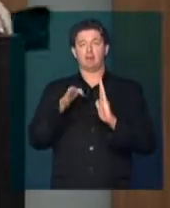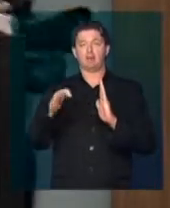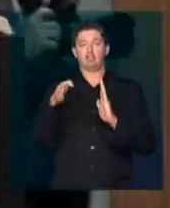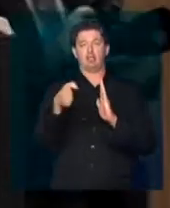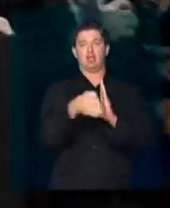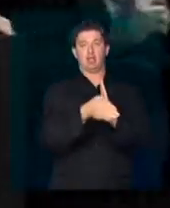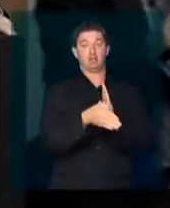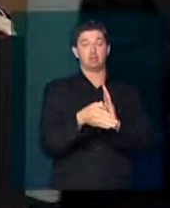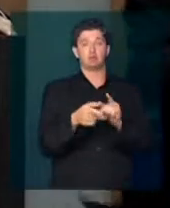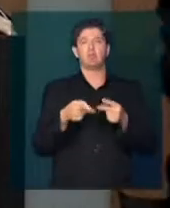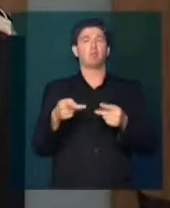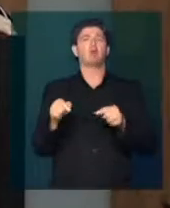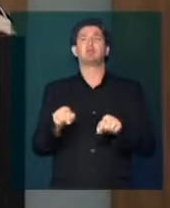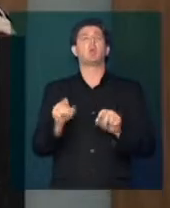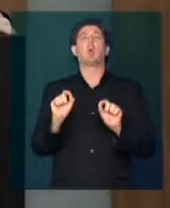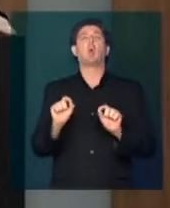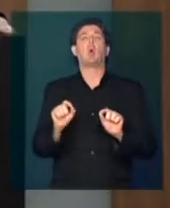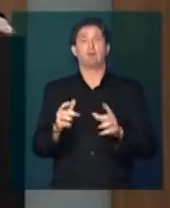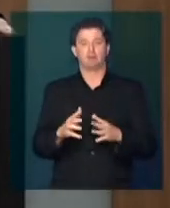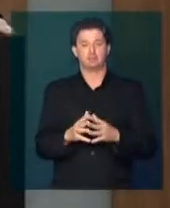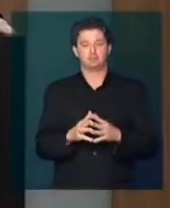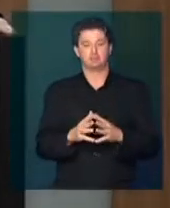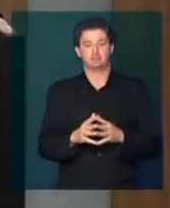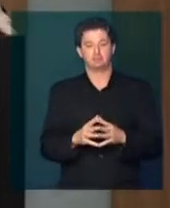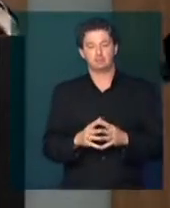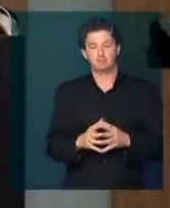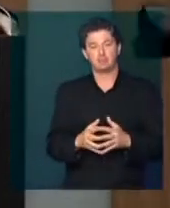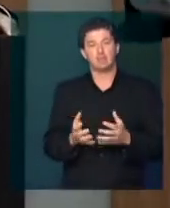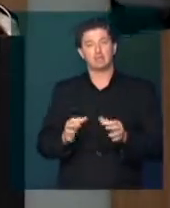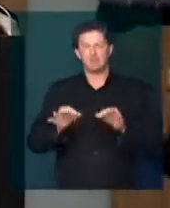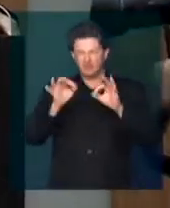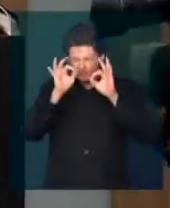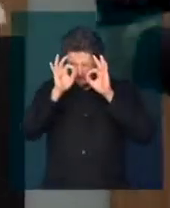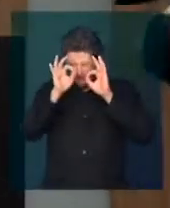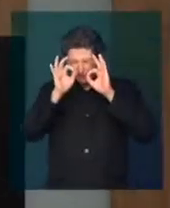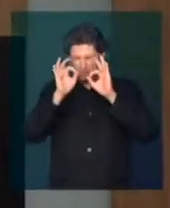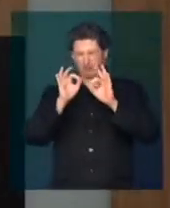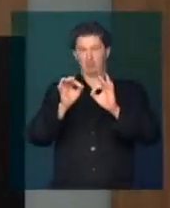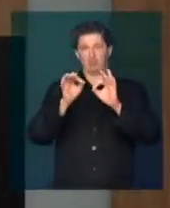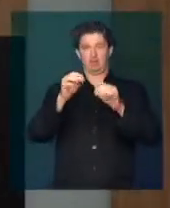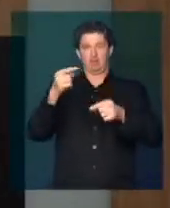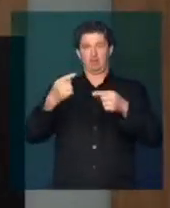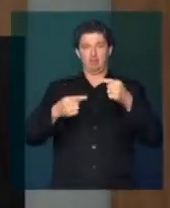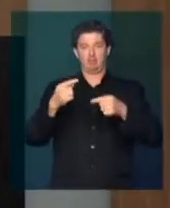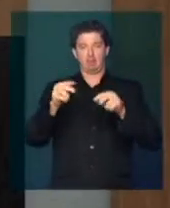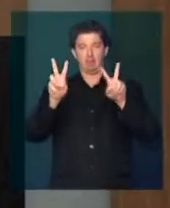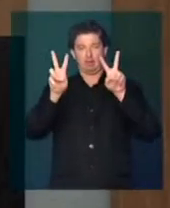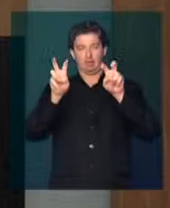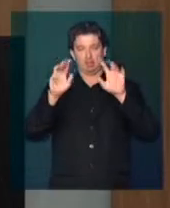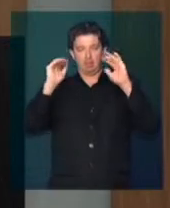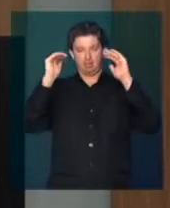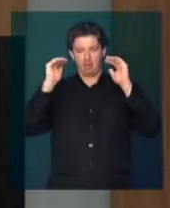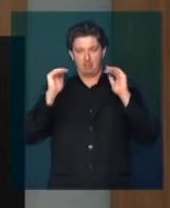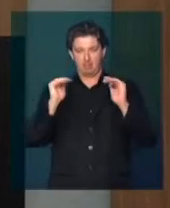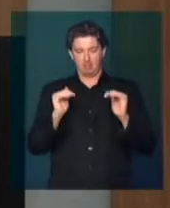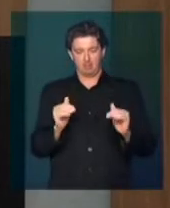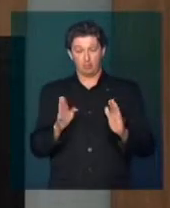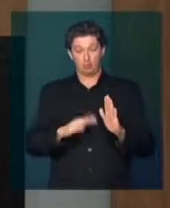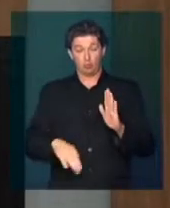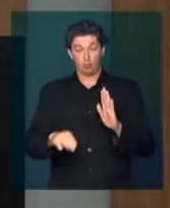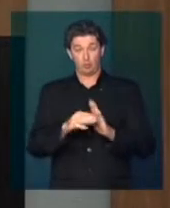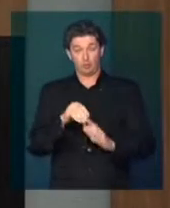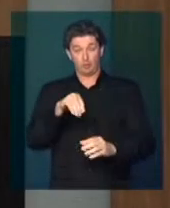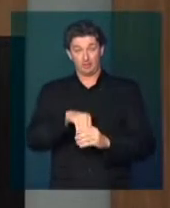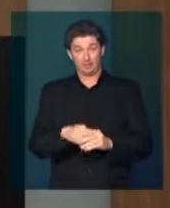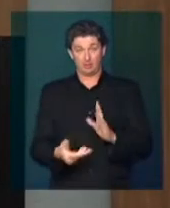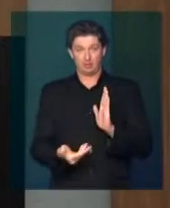visa esse projeto da Câmara Itinerante? Visa justamente o debate dos temas que estão dentro da